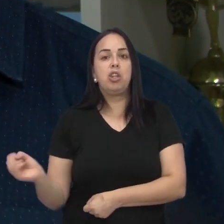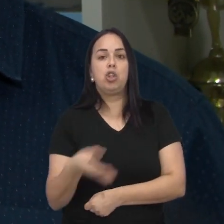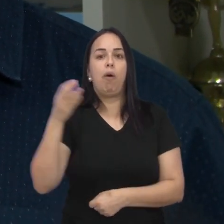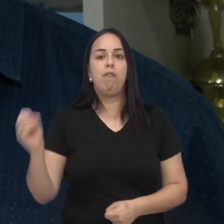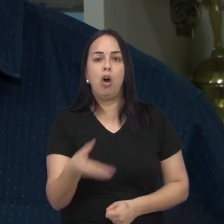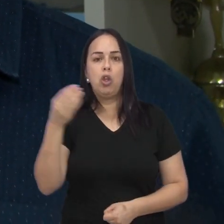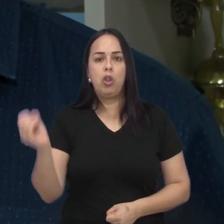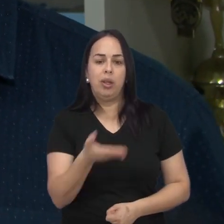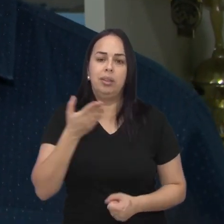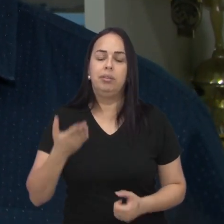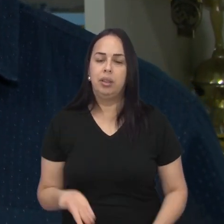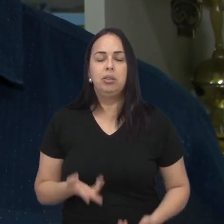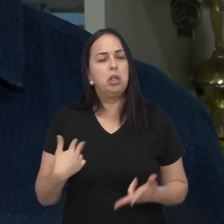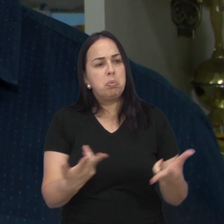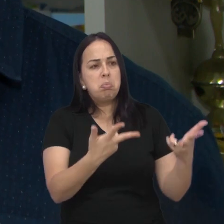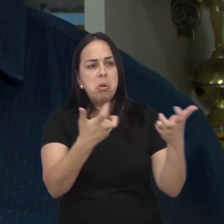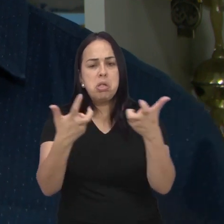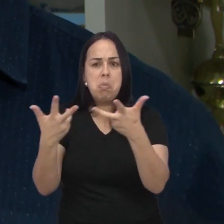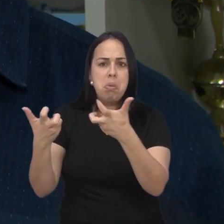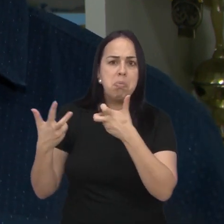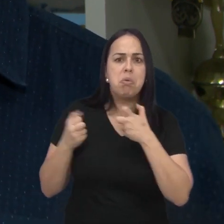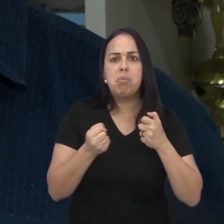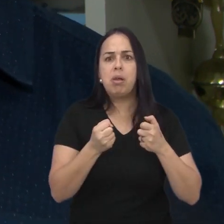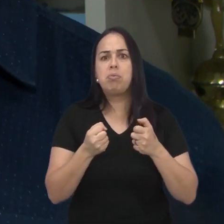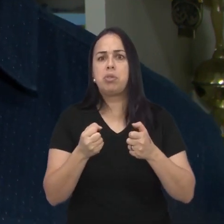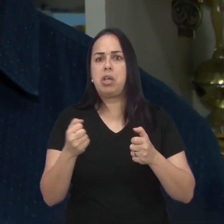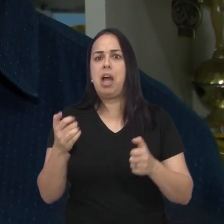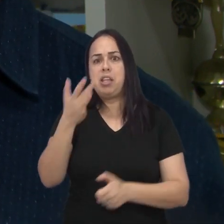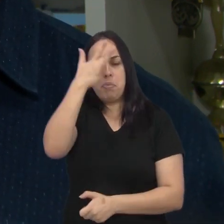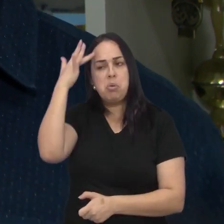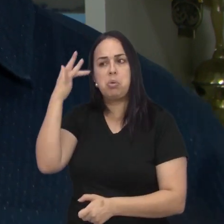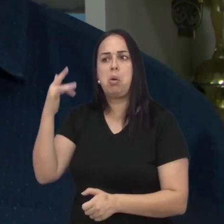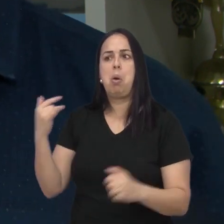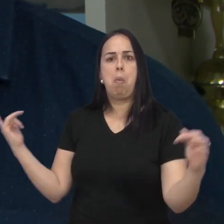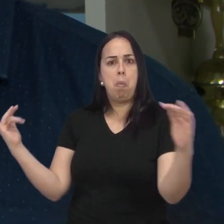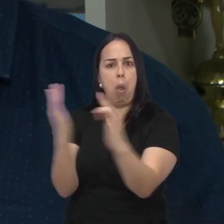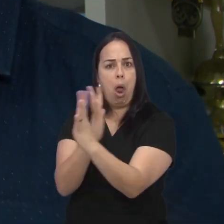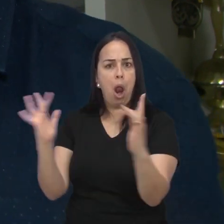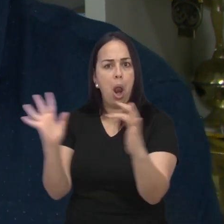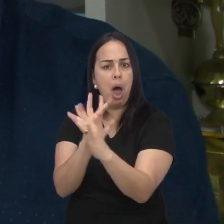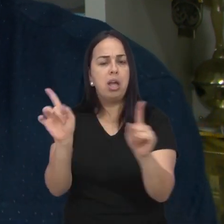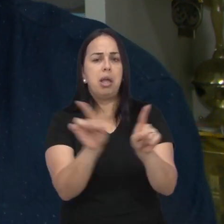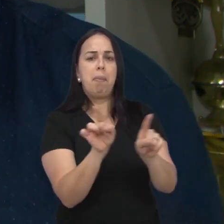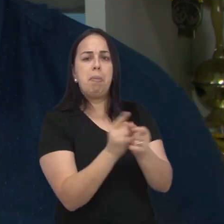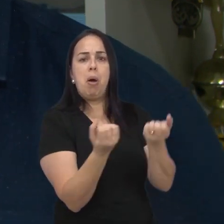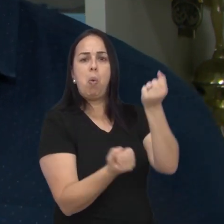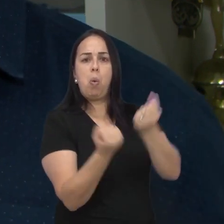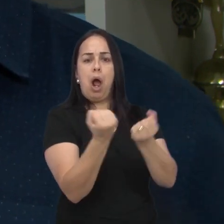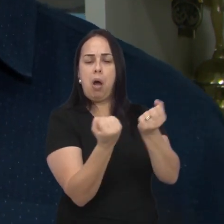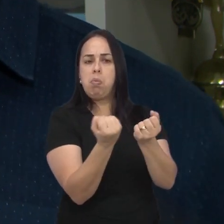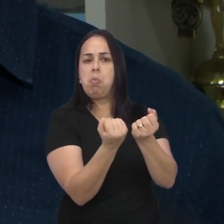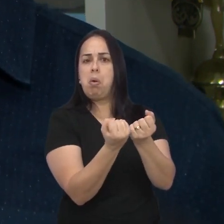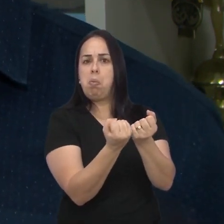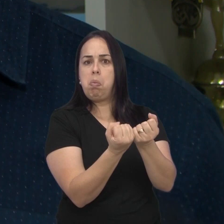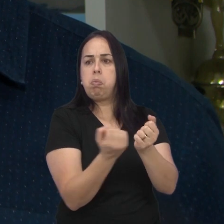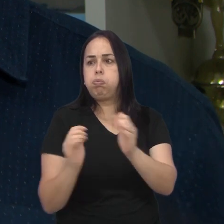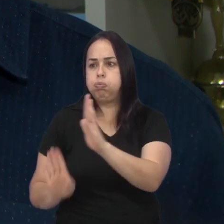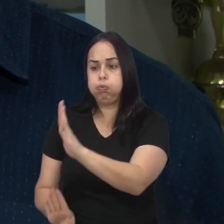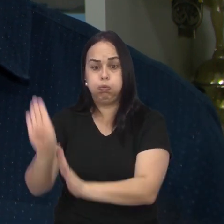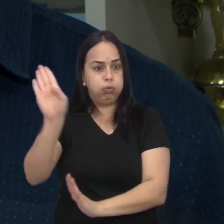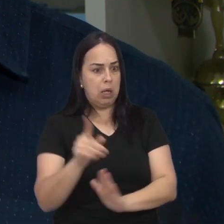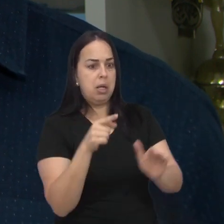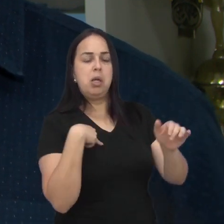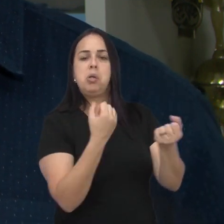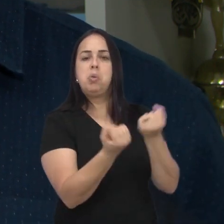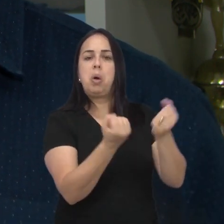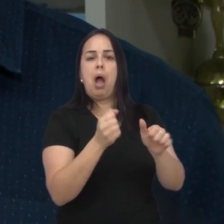vem observando que o aumento de fluxo tanto de população como de veículos na nossa cidade, ele vem aumentando. E